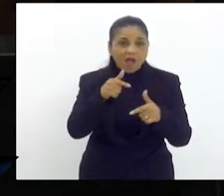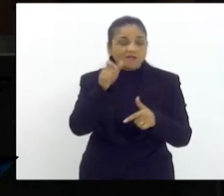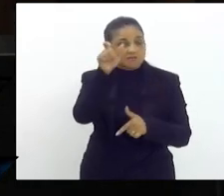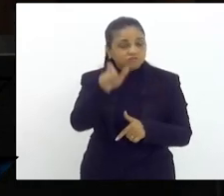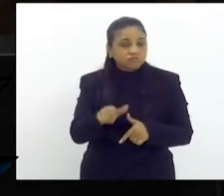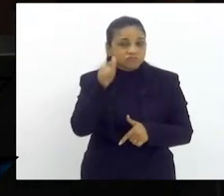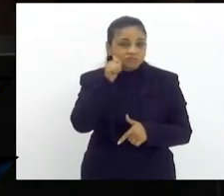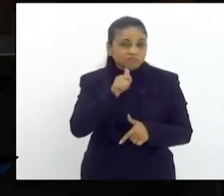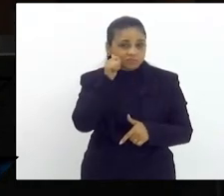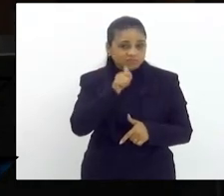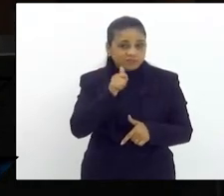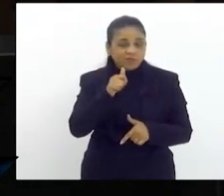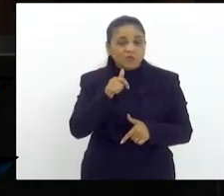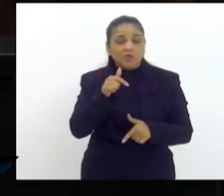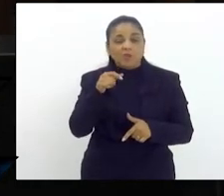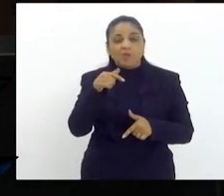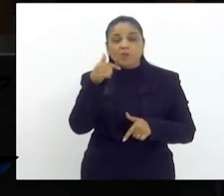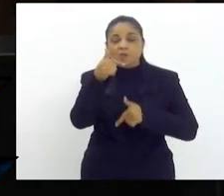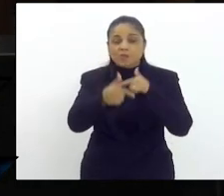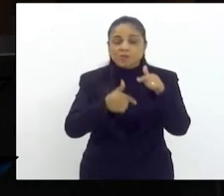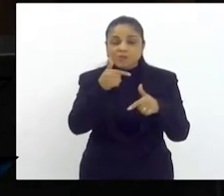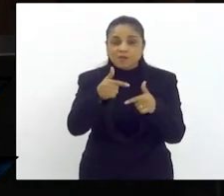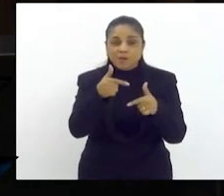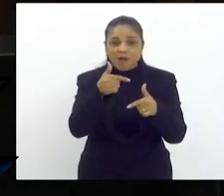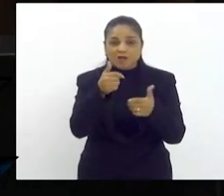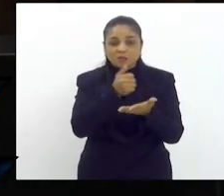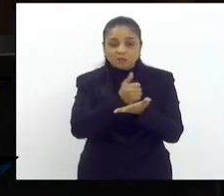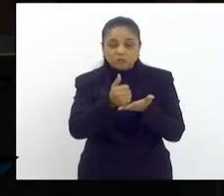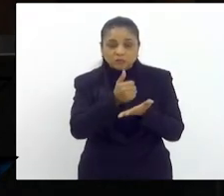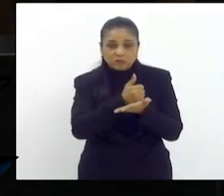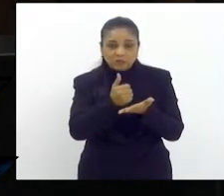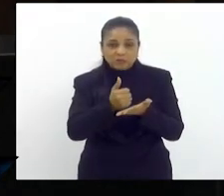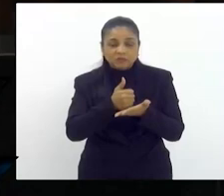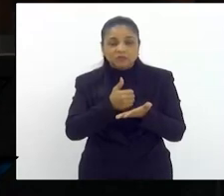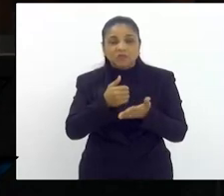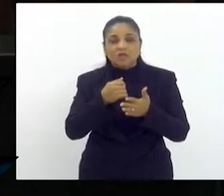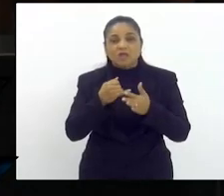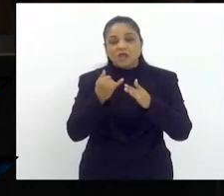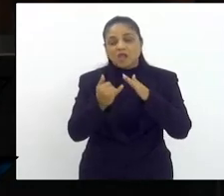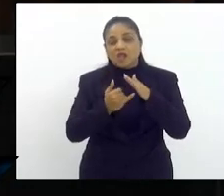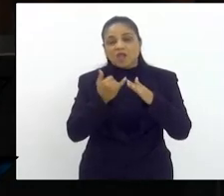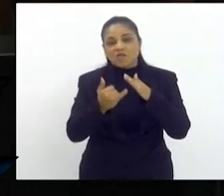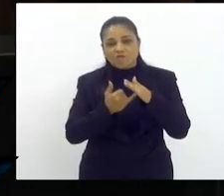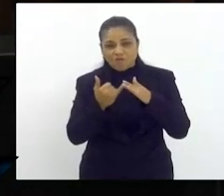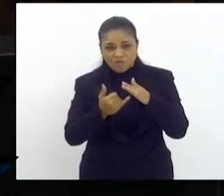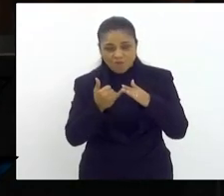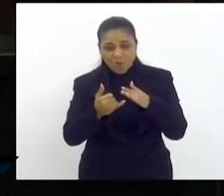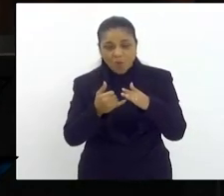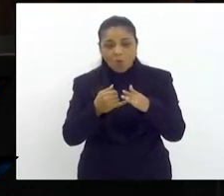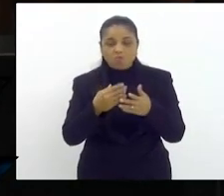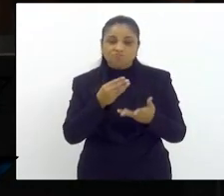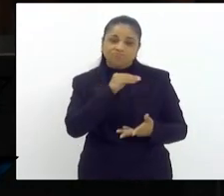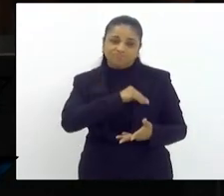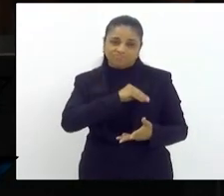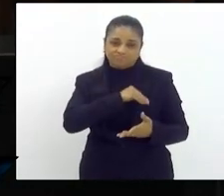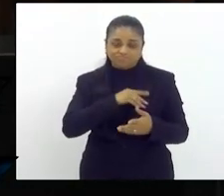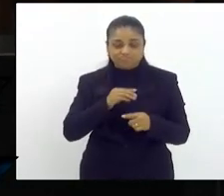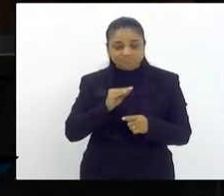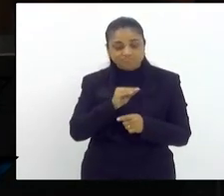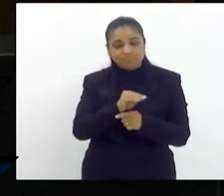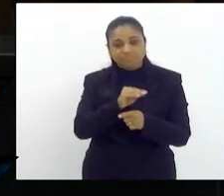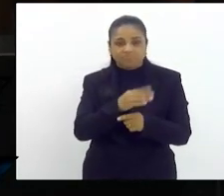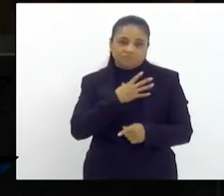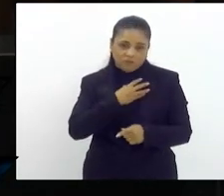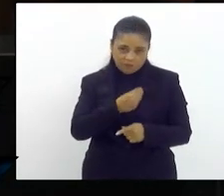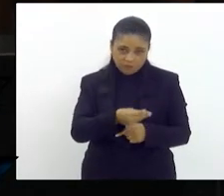essas mulheres muitas vezes acabam tendo que como única opção para sustentar os seus filhos pesquisas do IBGE